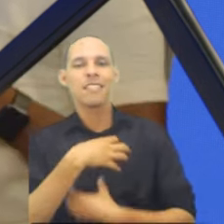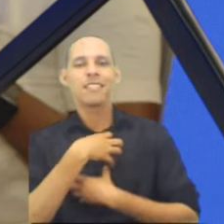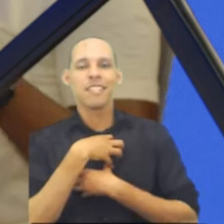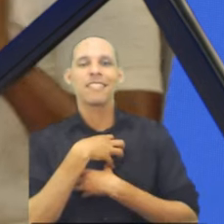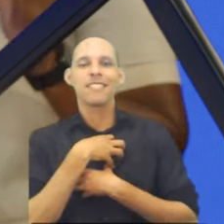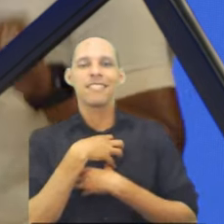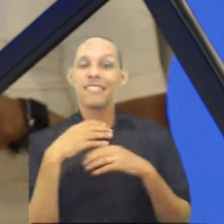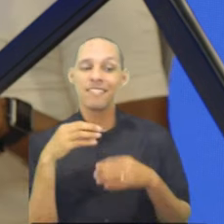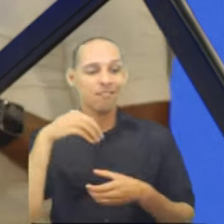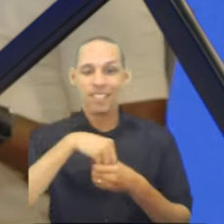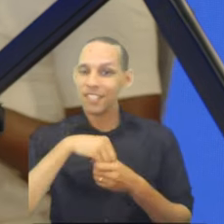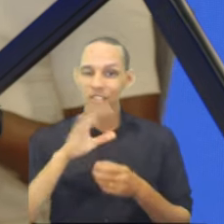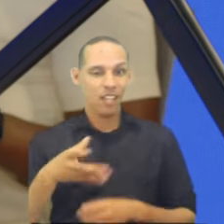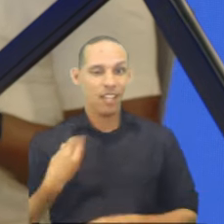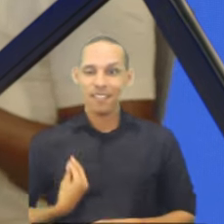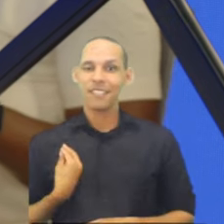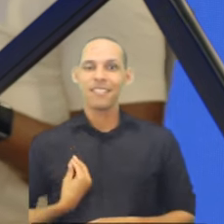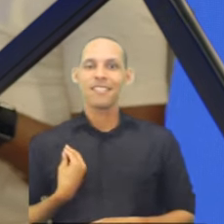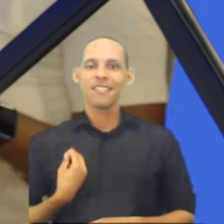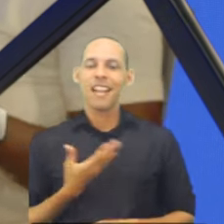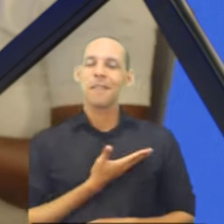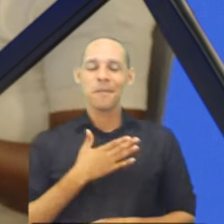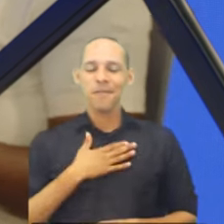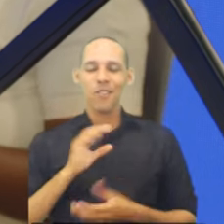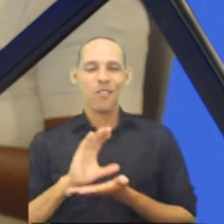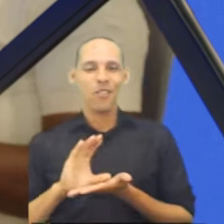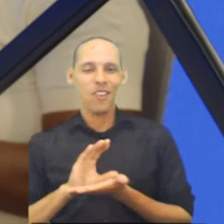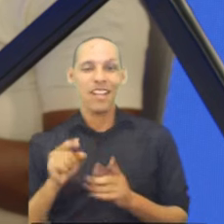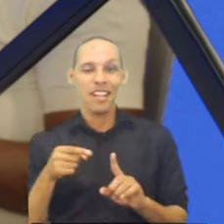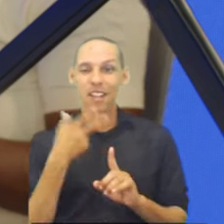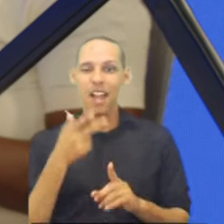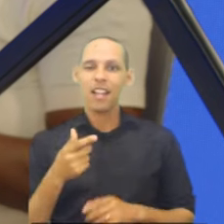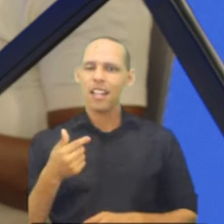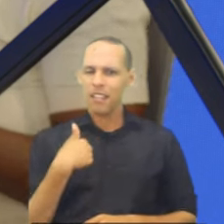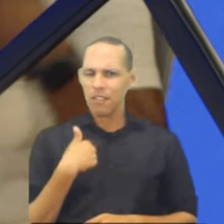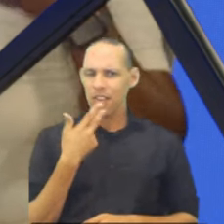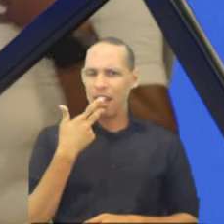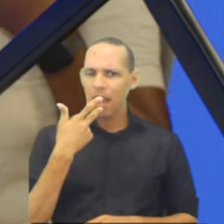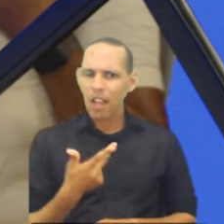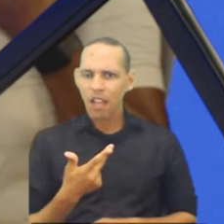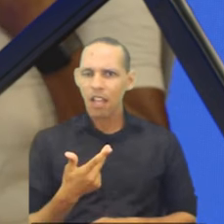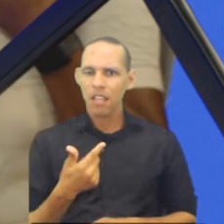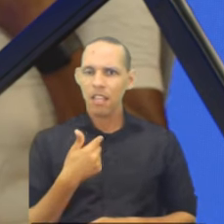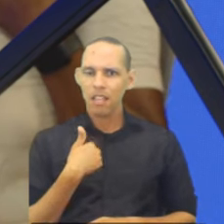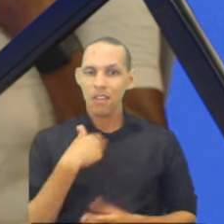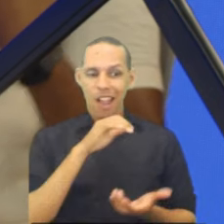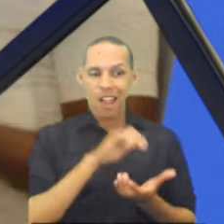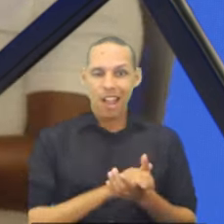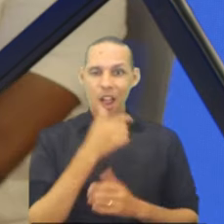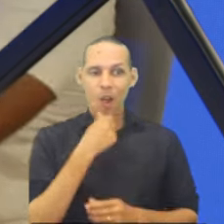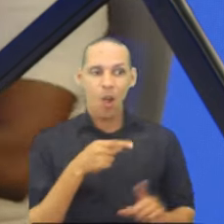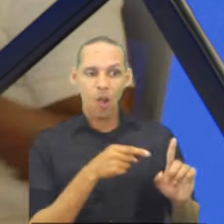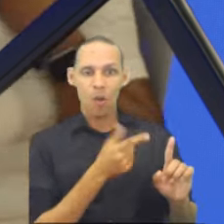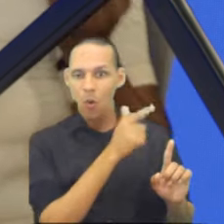confortáveis Elas já estão lá eu ten um amigo que é Conselheiro e ele falou ele eu só pude falar que